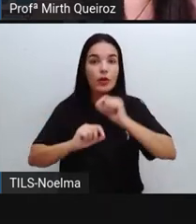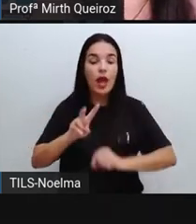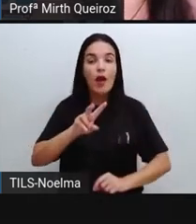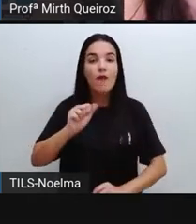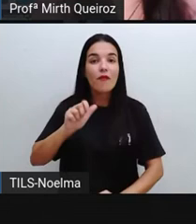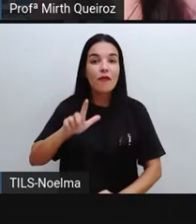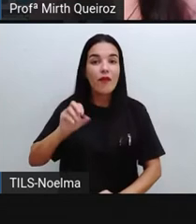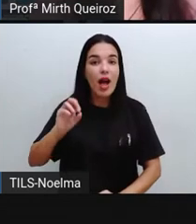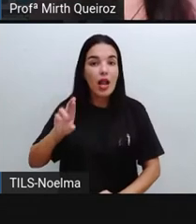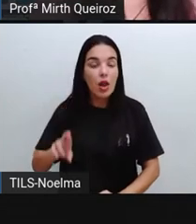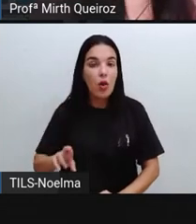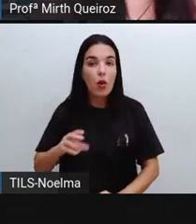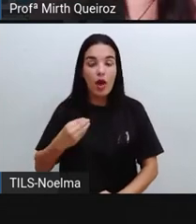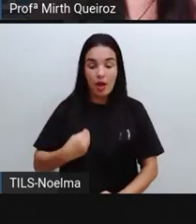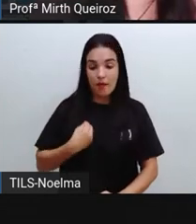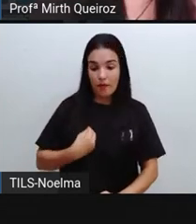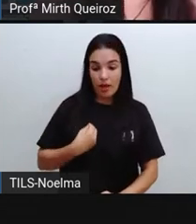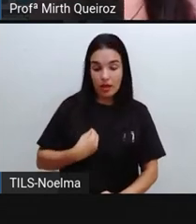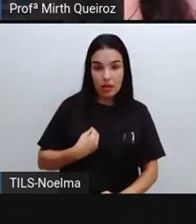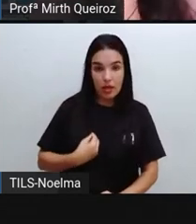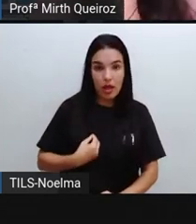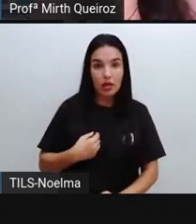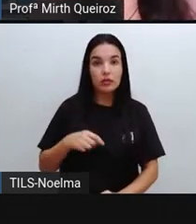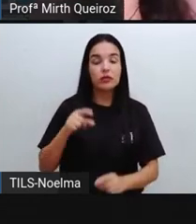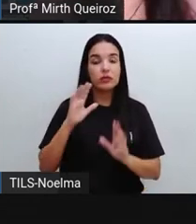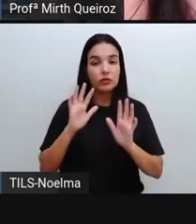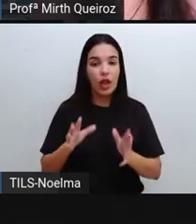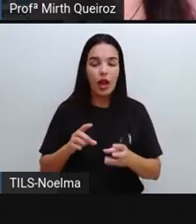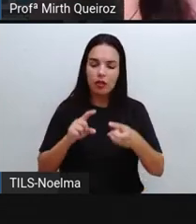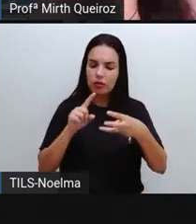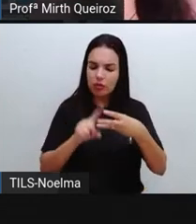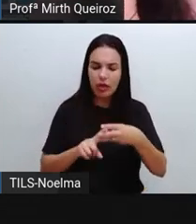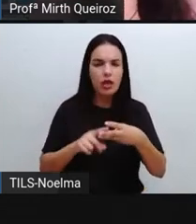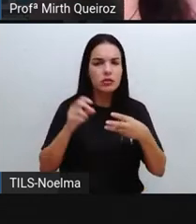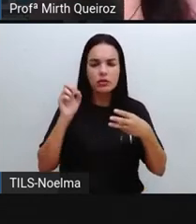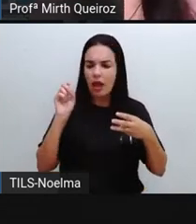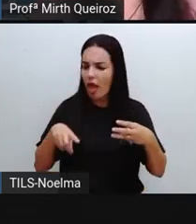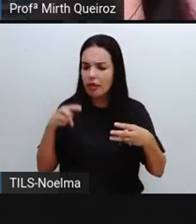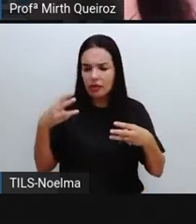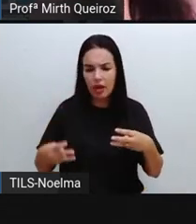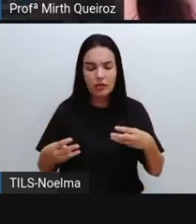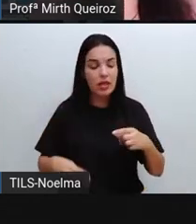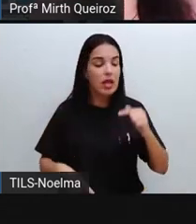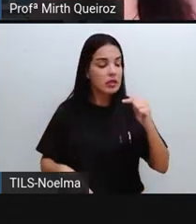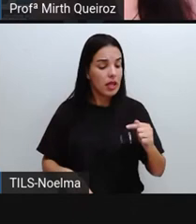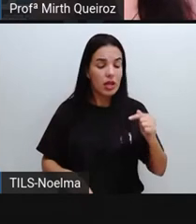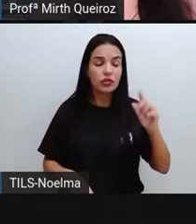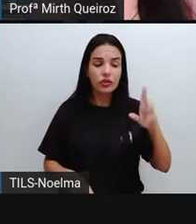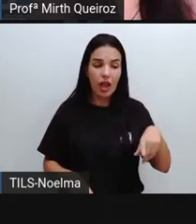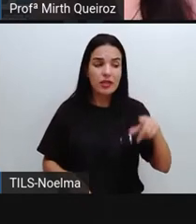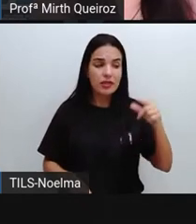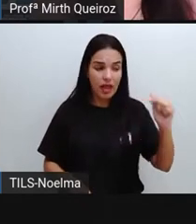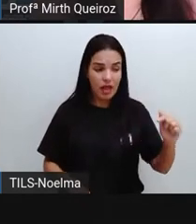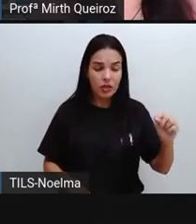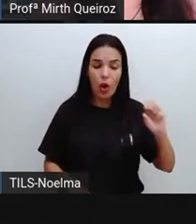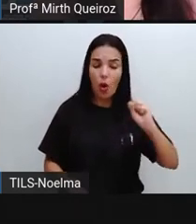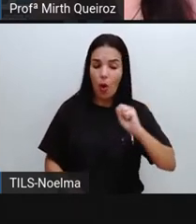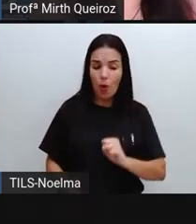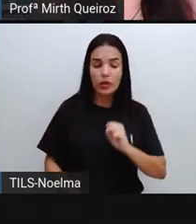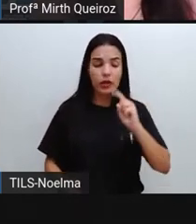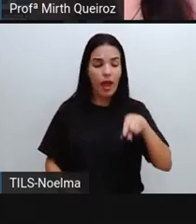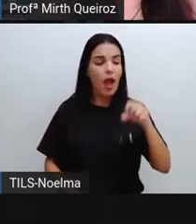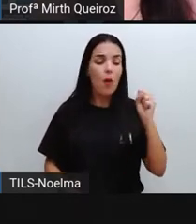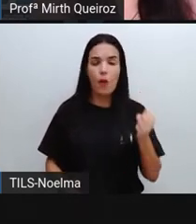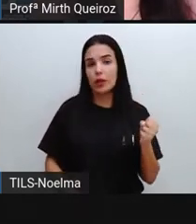valor relativo e o valor absoluto três é 37 é 788 né aí a gente